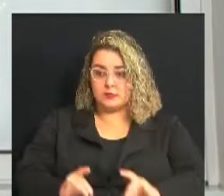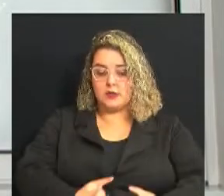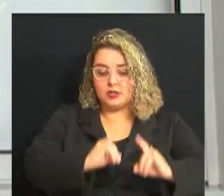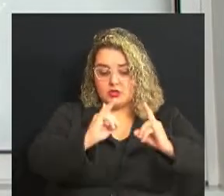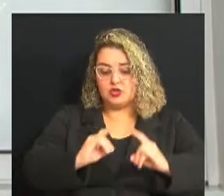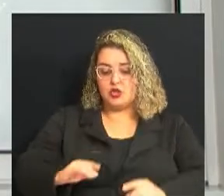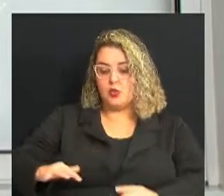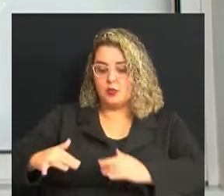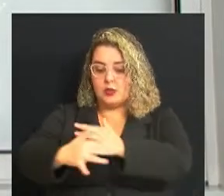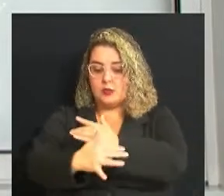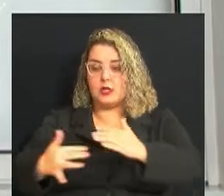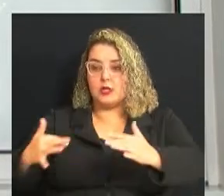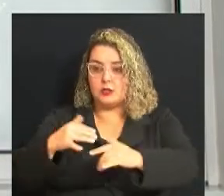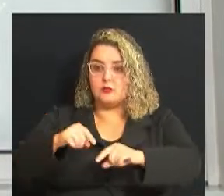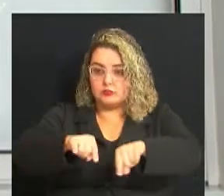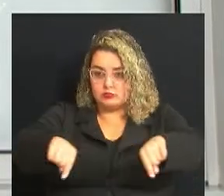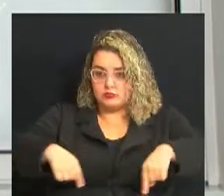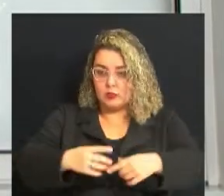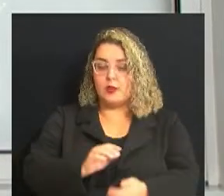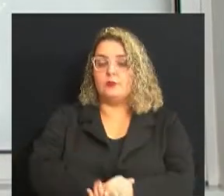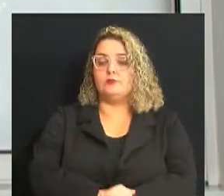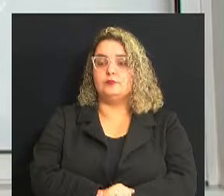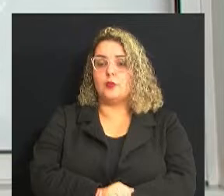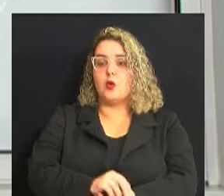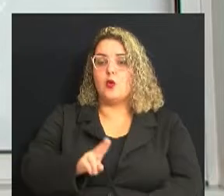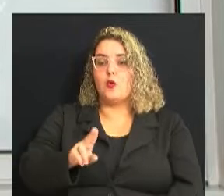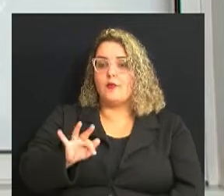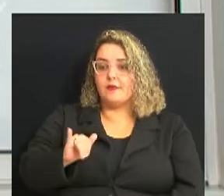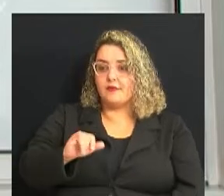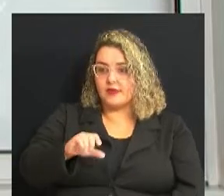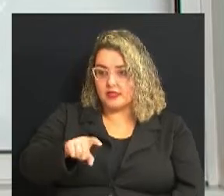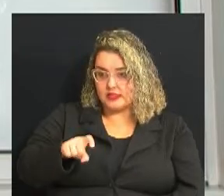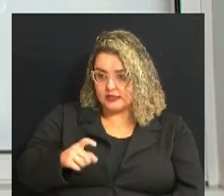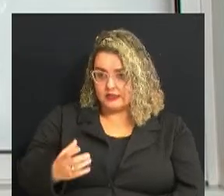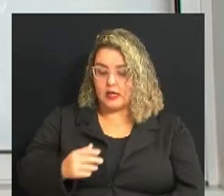457 UFIX, que no ano de 2022 corresponde a R$